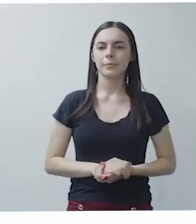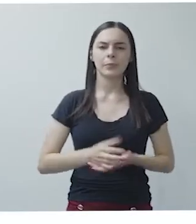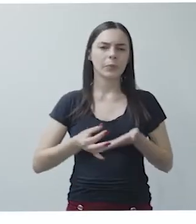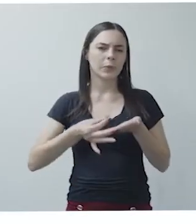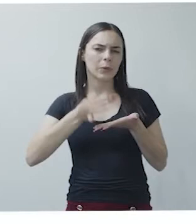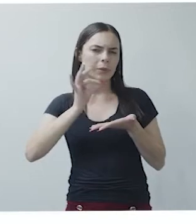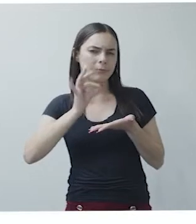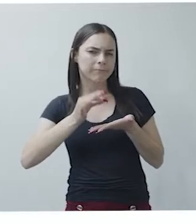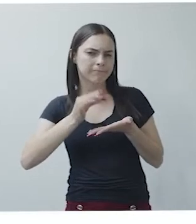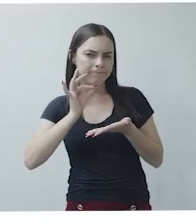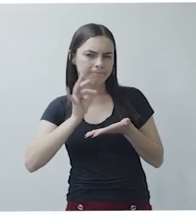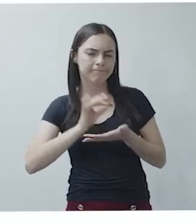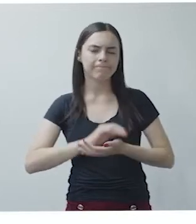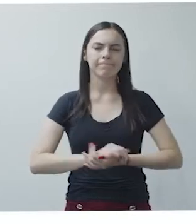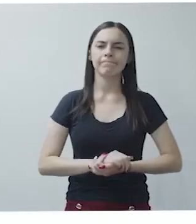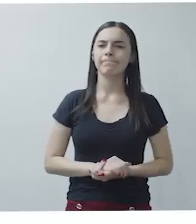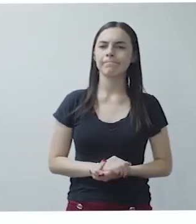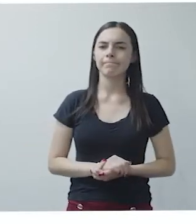tomamos café, né?